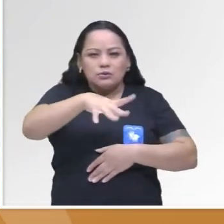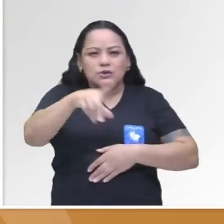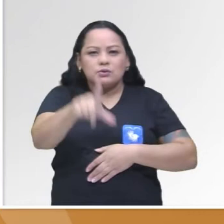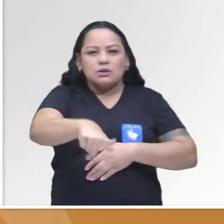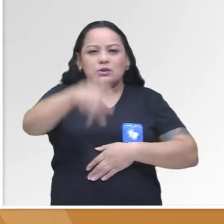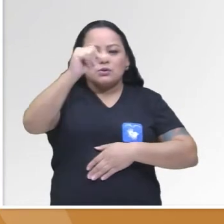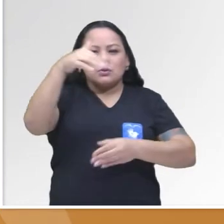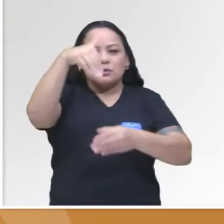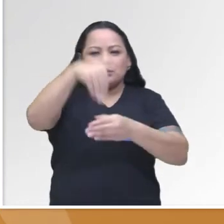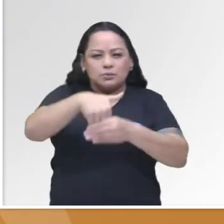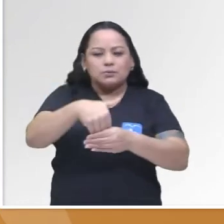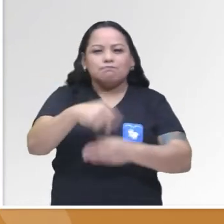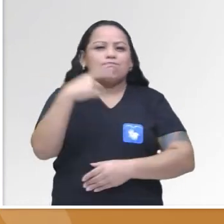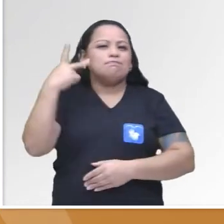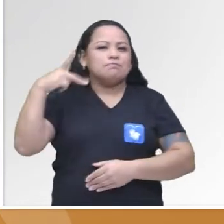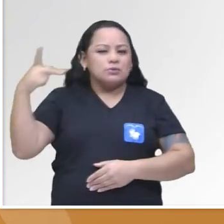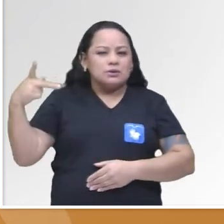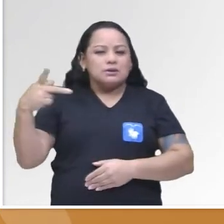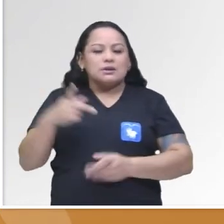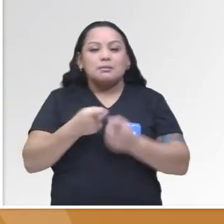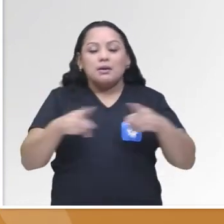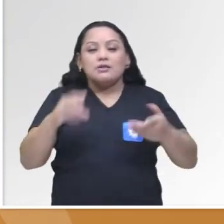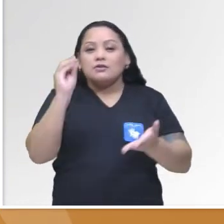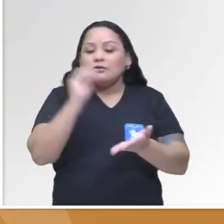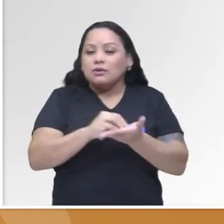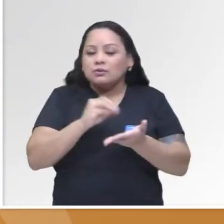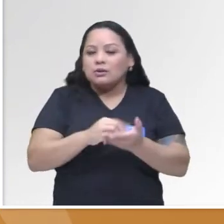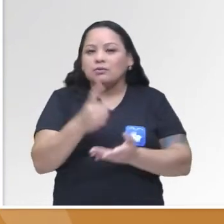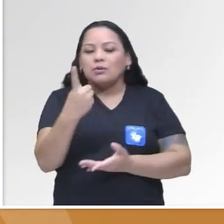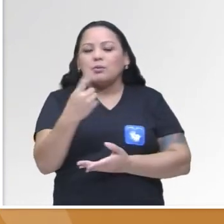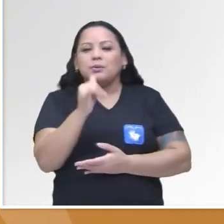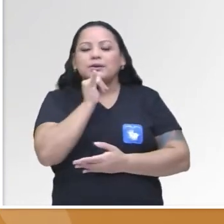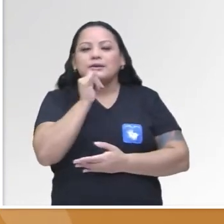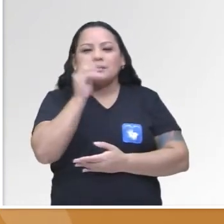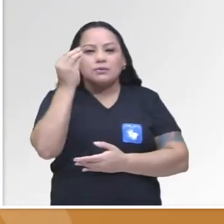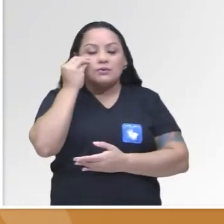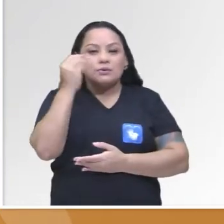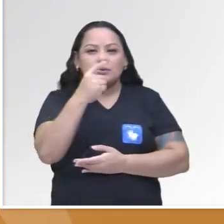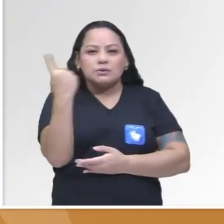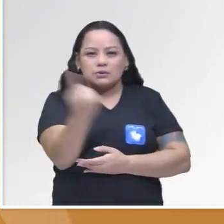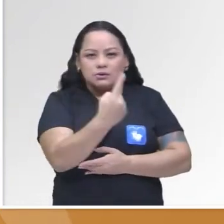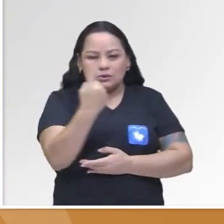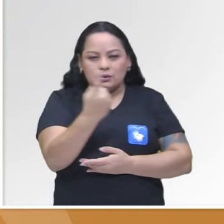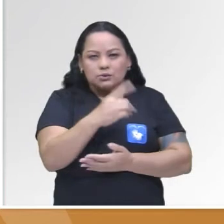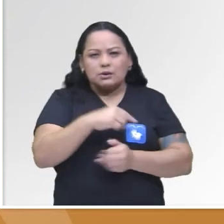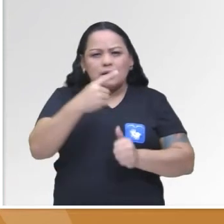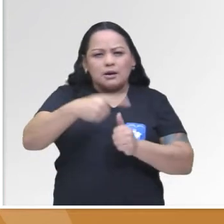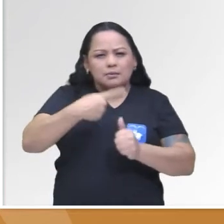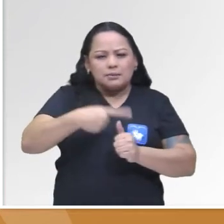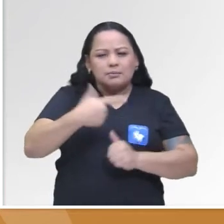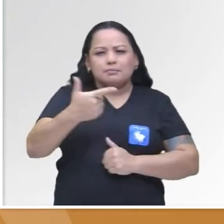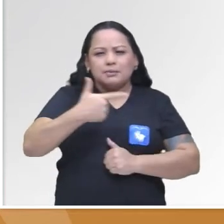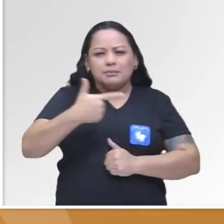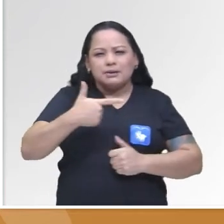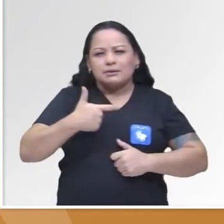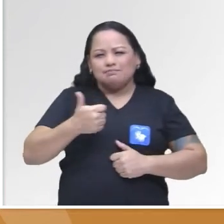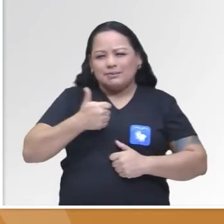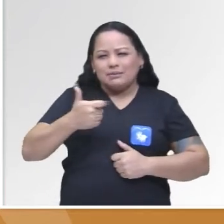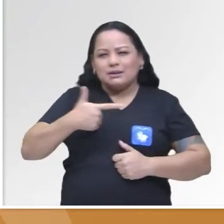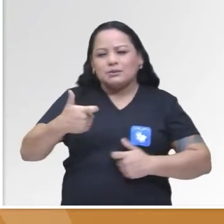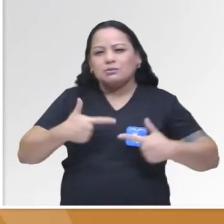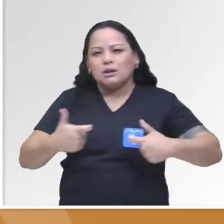faltava, de fato, um estopim. Como a gente viu, por exemplo, na Primeira e Segunda Guerra Mundial, não teve um motivo para